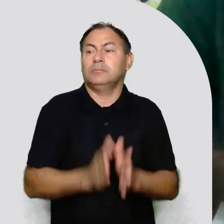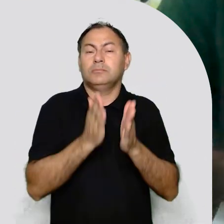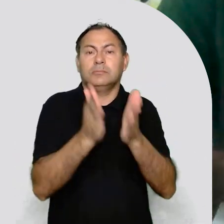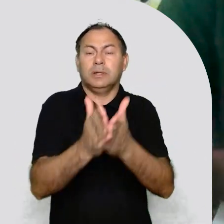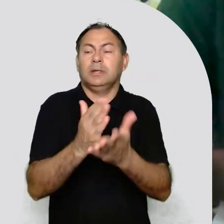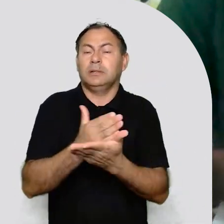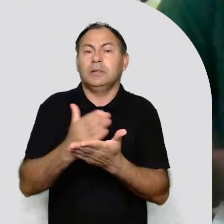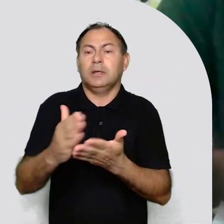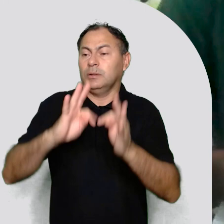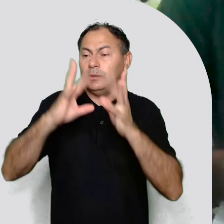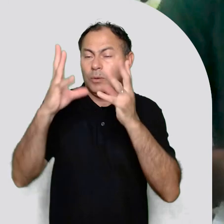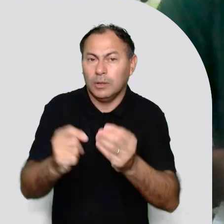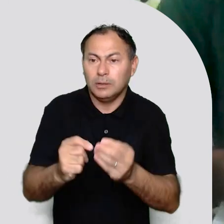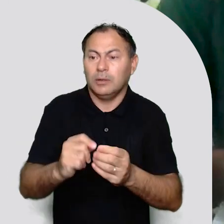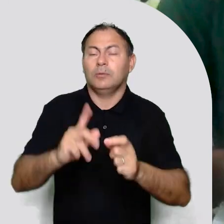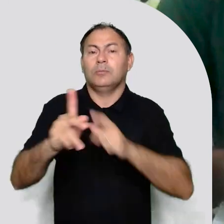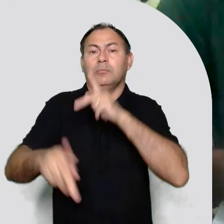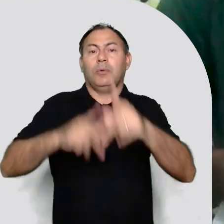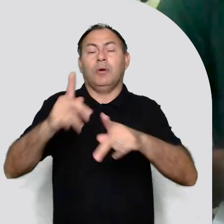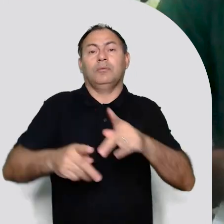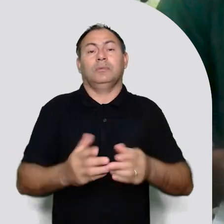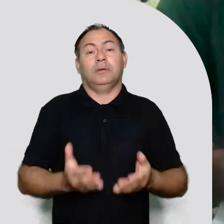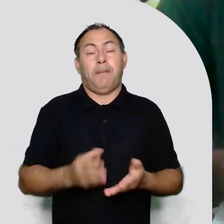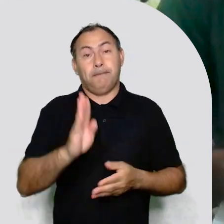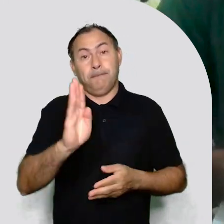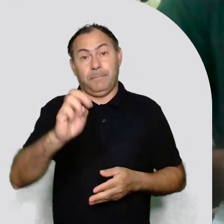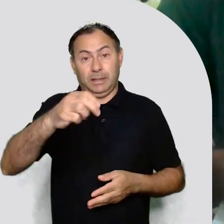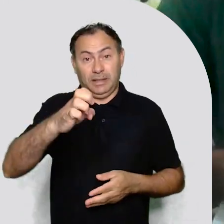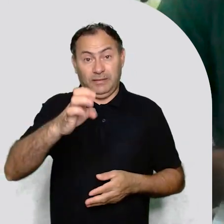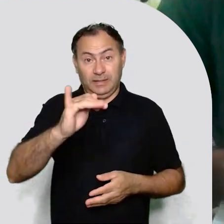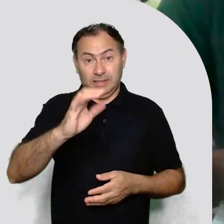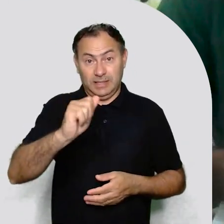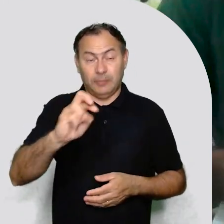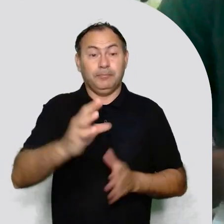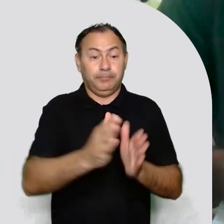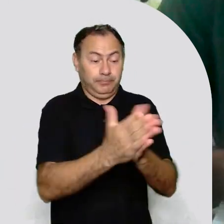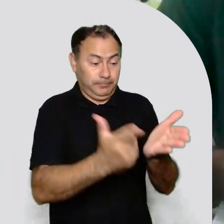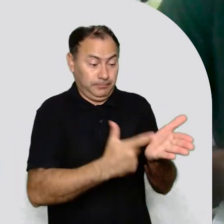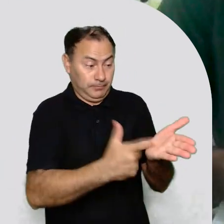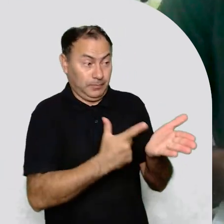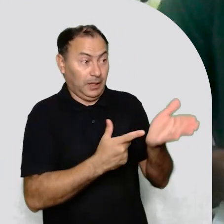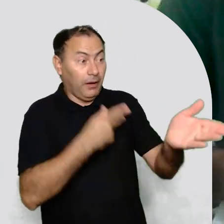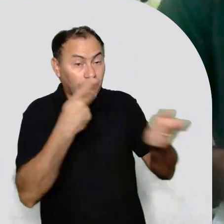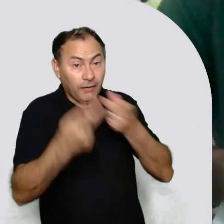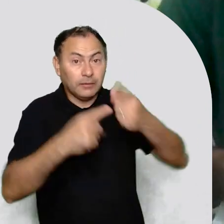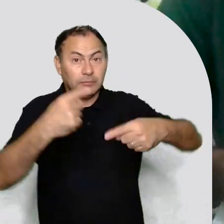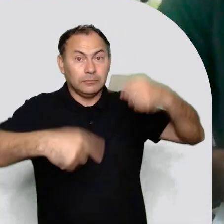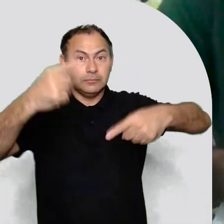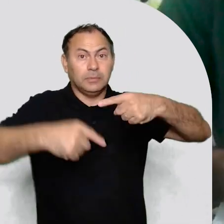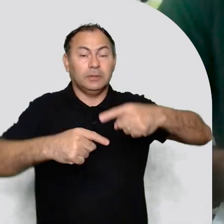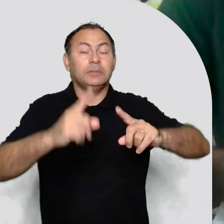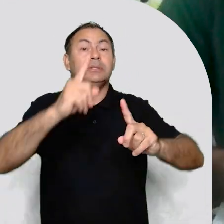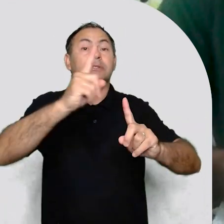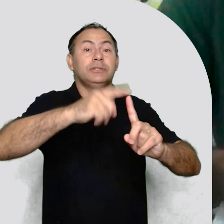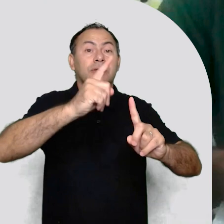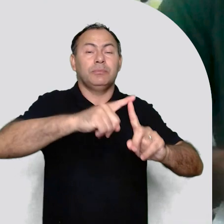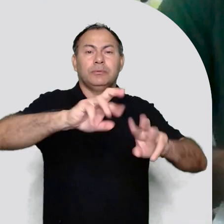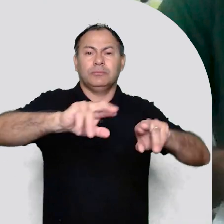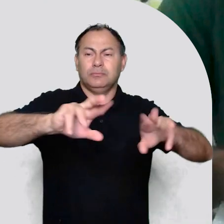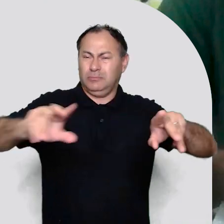deveria beneficiar toda a humanidade, tá? O livro também vai trazer aqui uma discussão sobre os